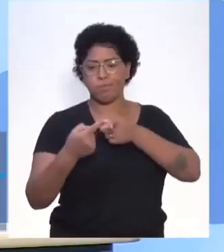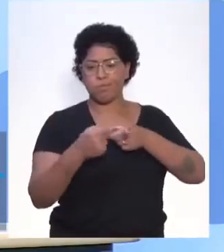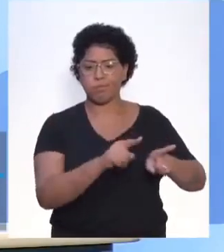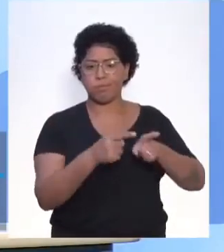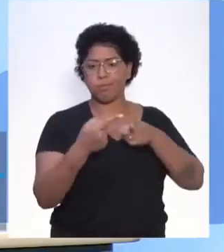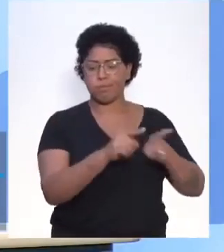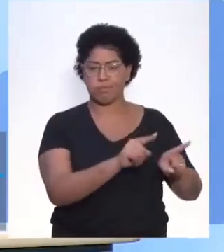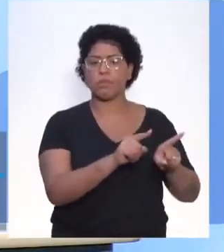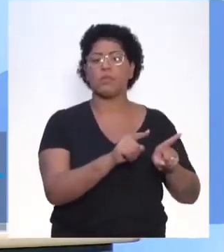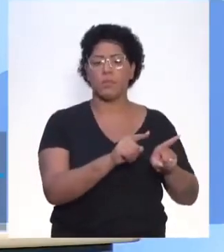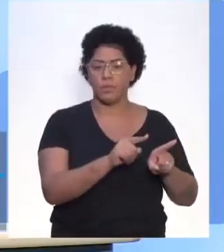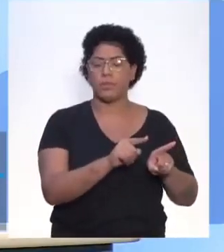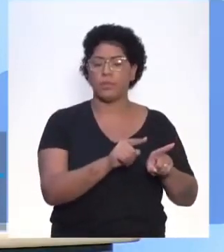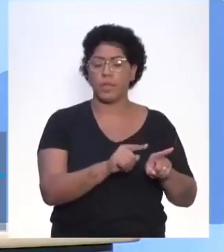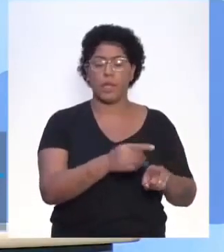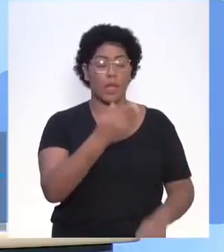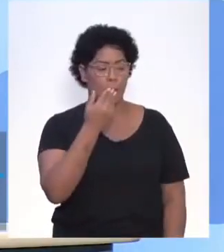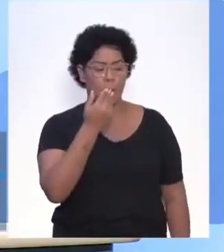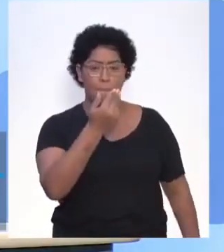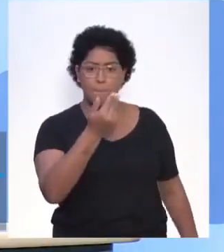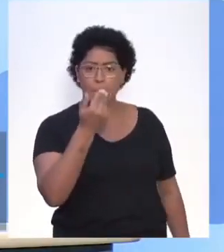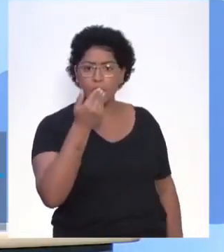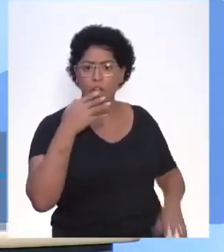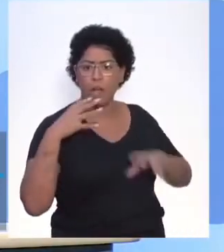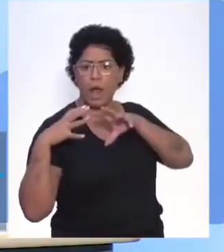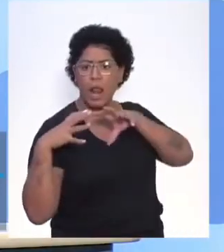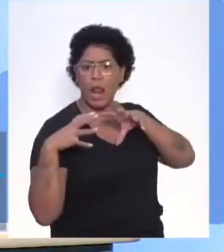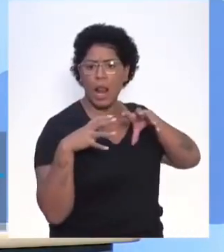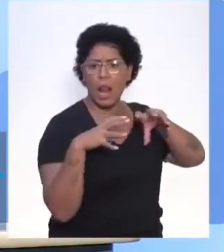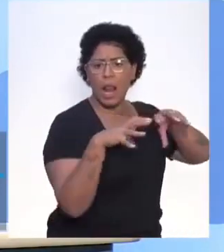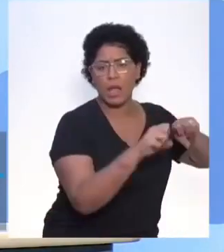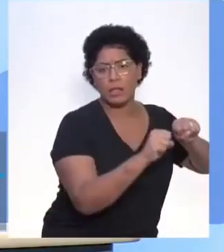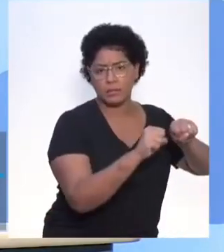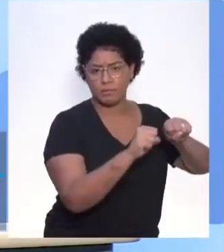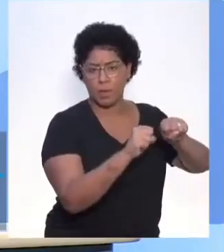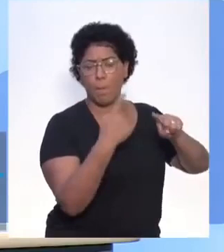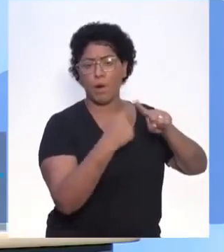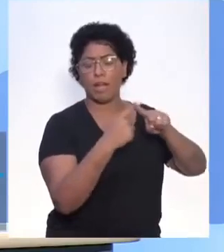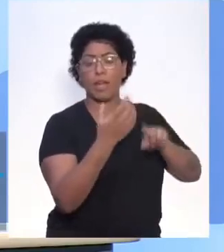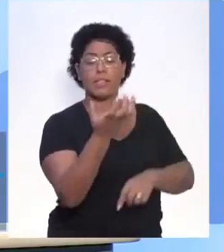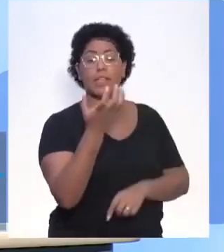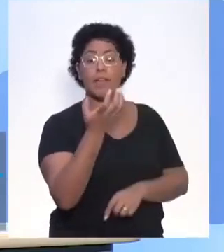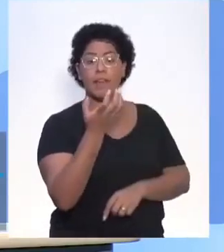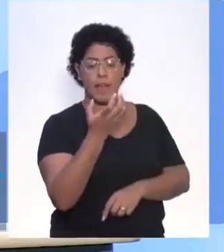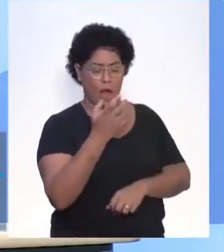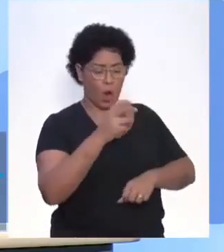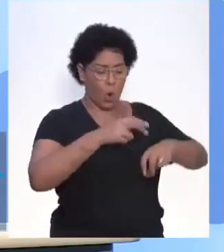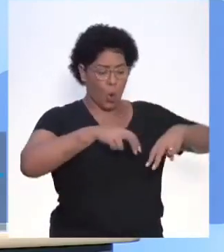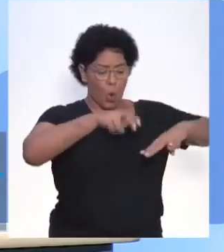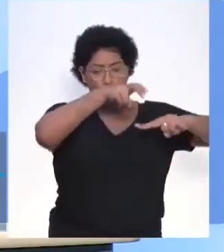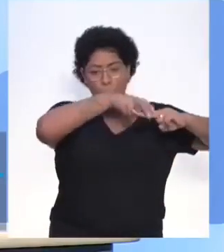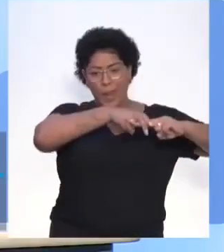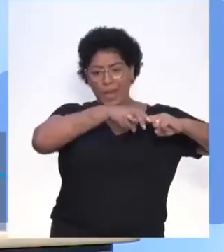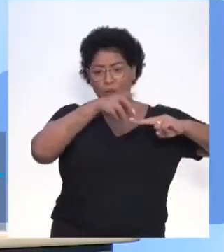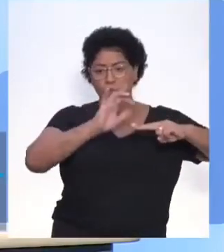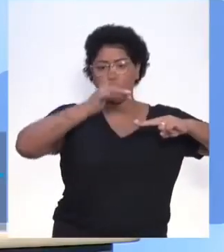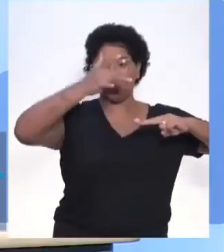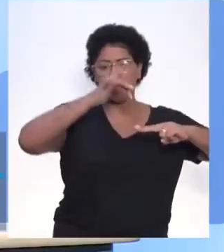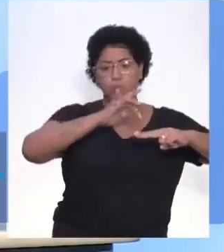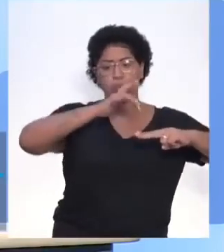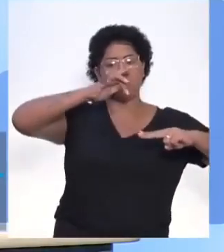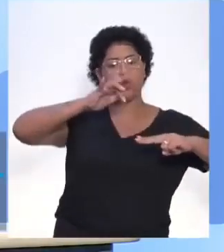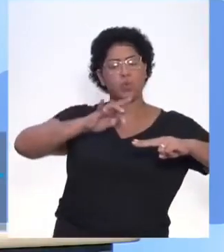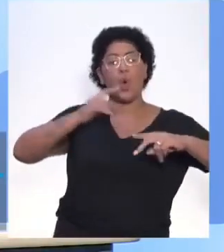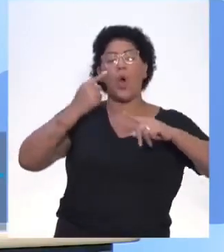número 2, eles exigiram ocupar o chamado trono do ouro, ocupar o trono Axante, né, porque para